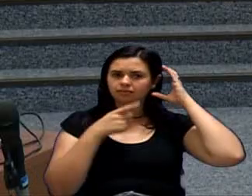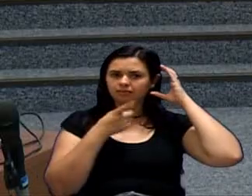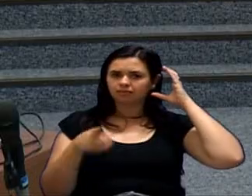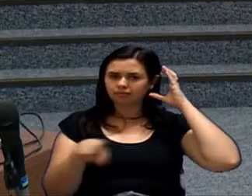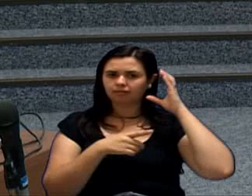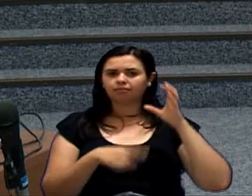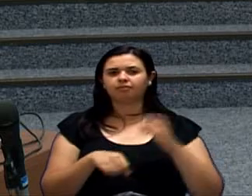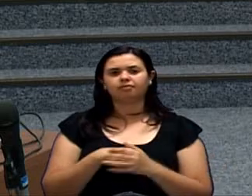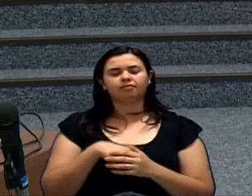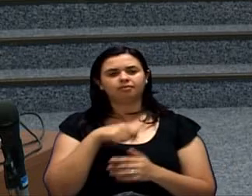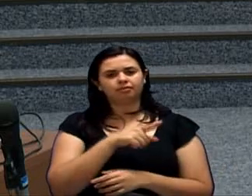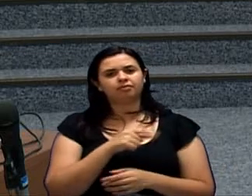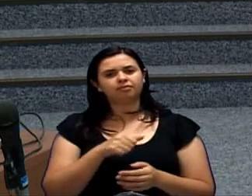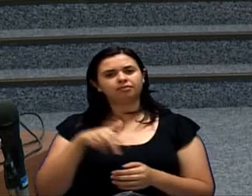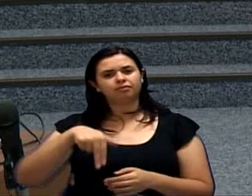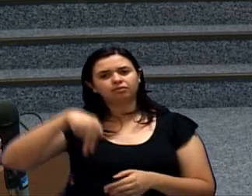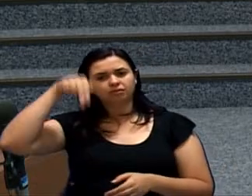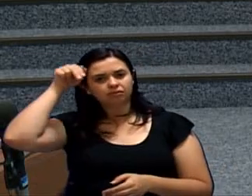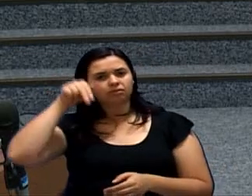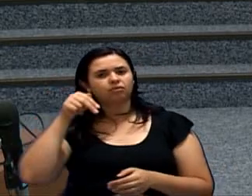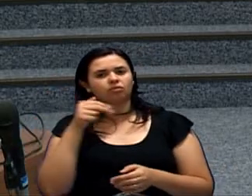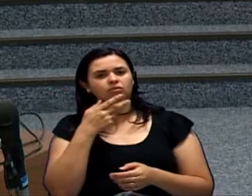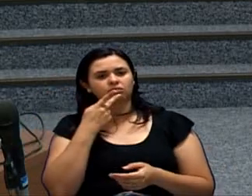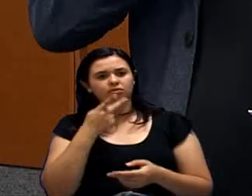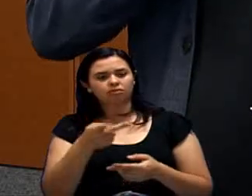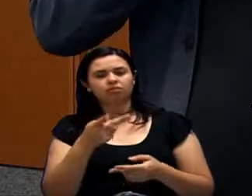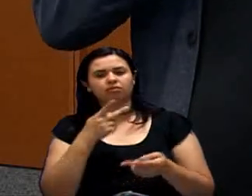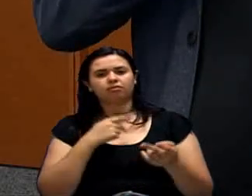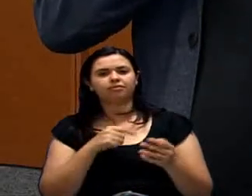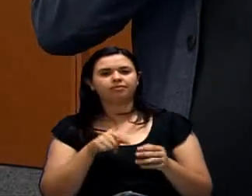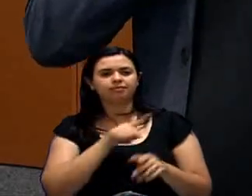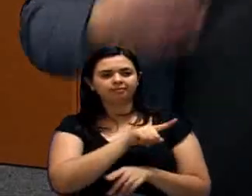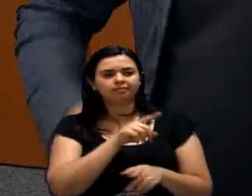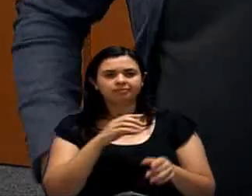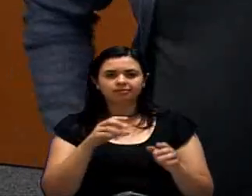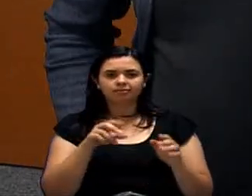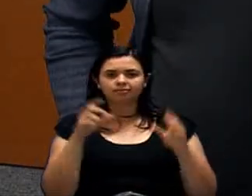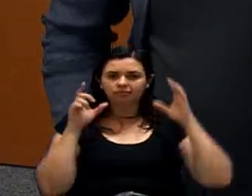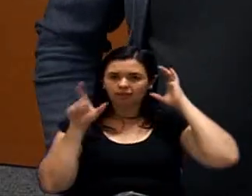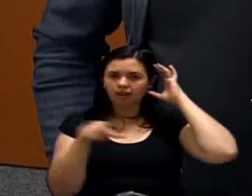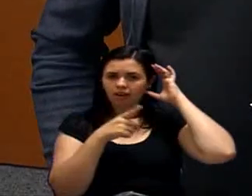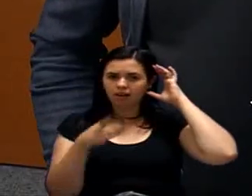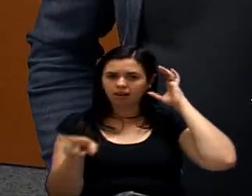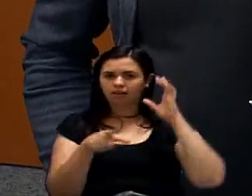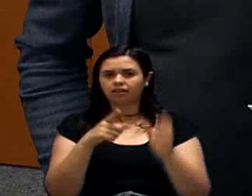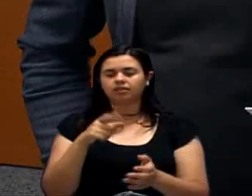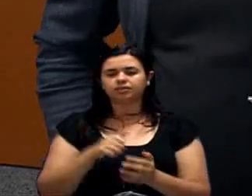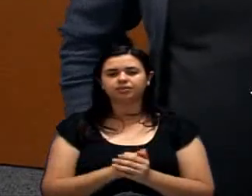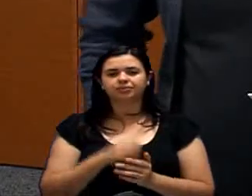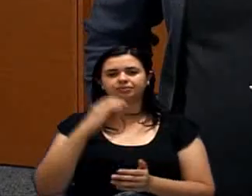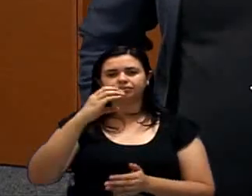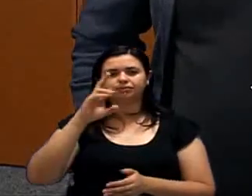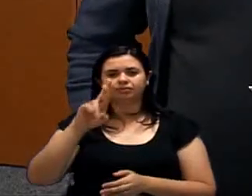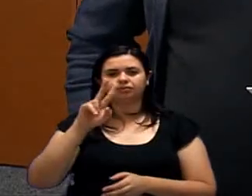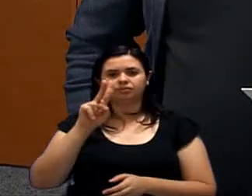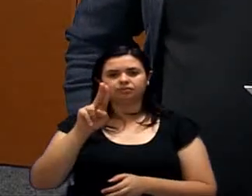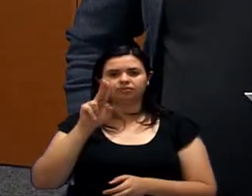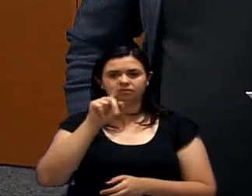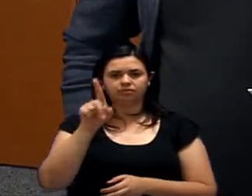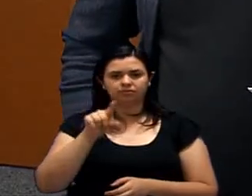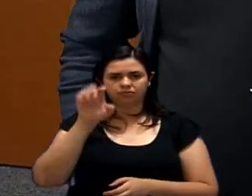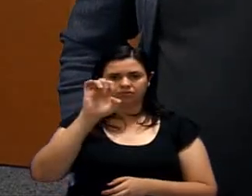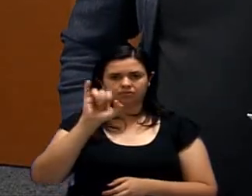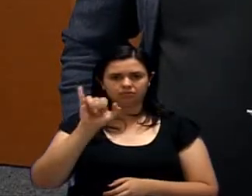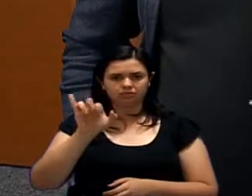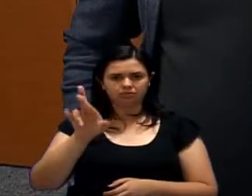programa Raízes do Nordeste, Rádio Cruzeiro FM, que recebeu o Prêmio Guardião Nordestino 2023 da APANE,